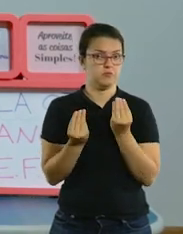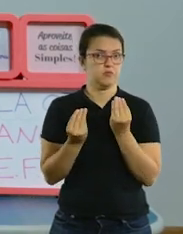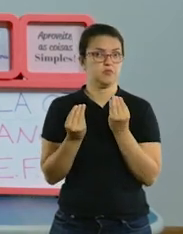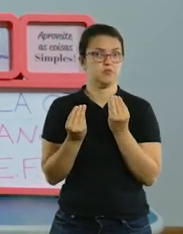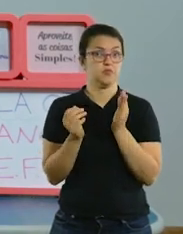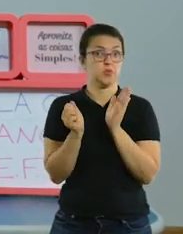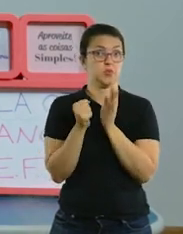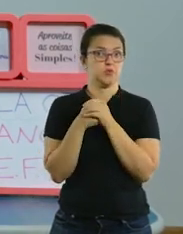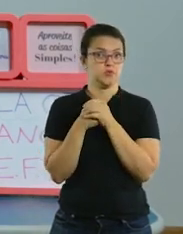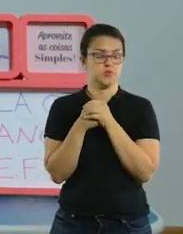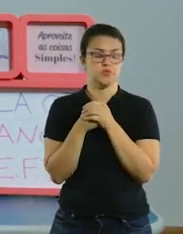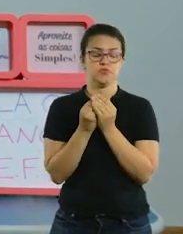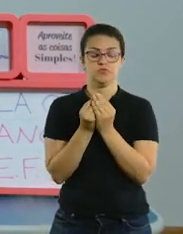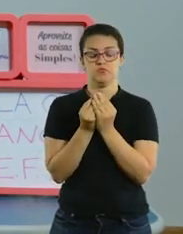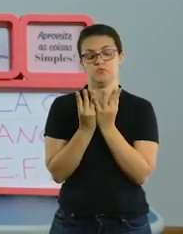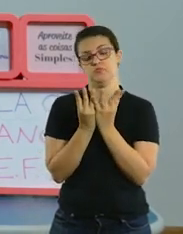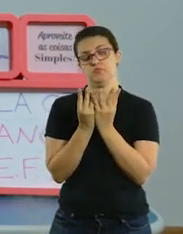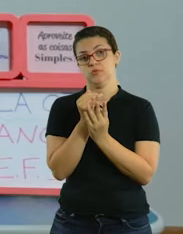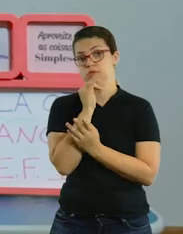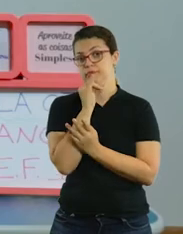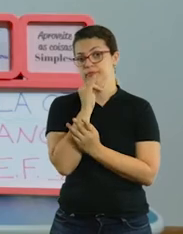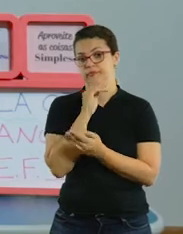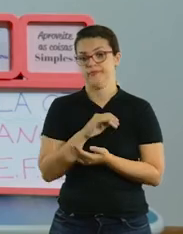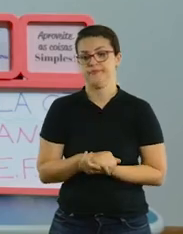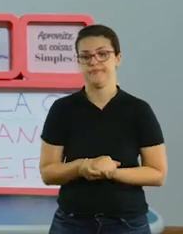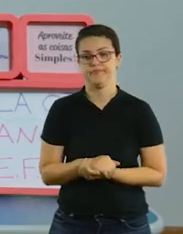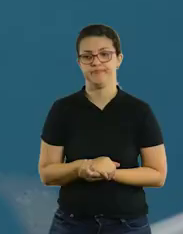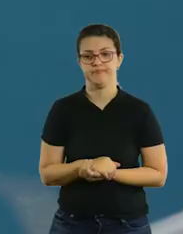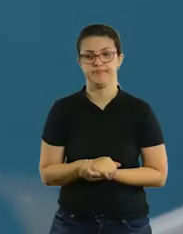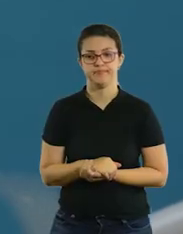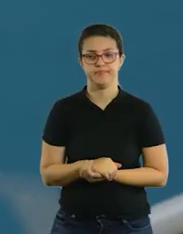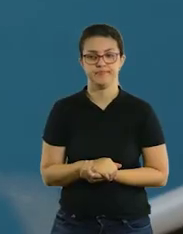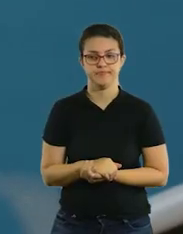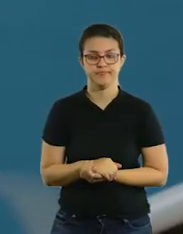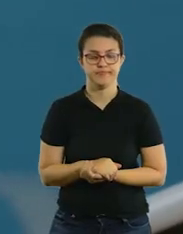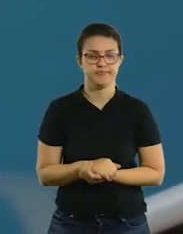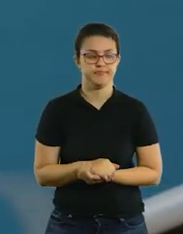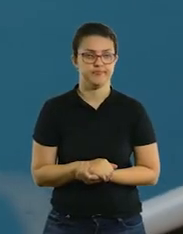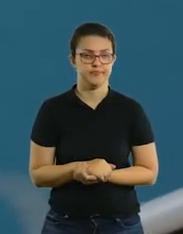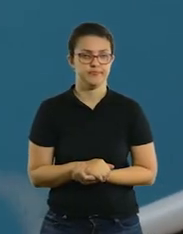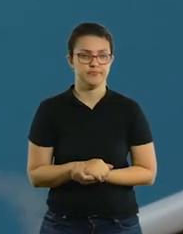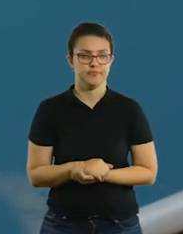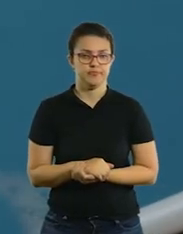que o outro veja. Vou colocar aqui como exemplo.